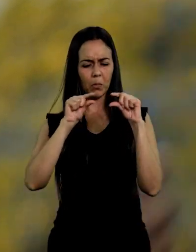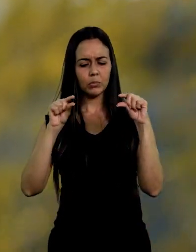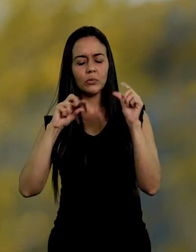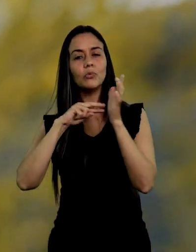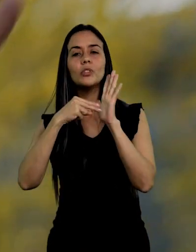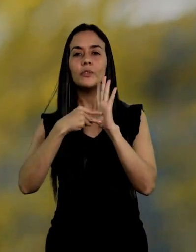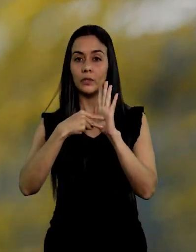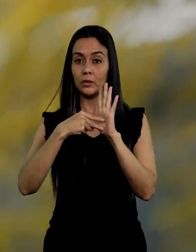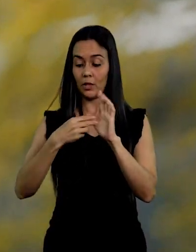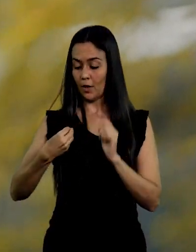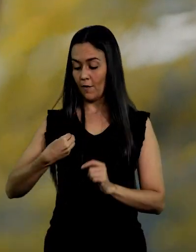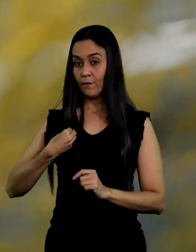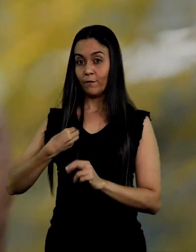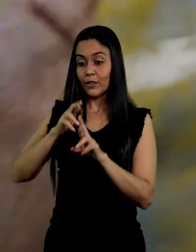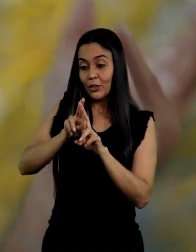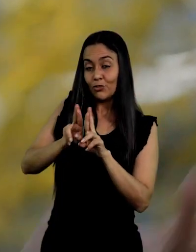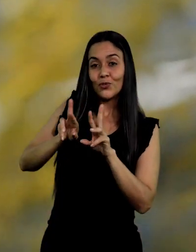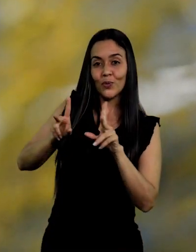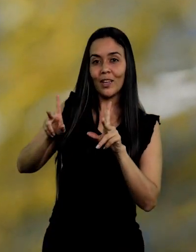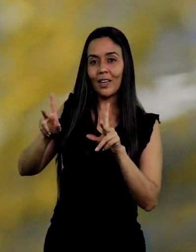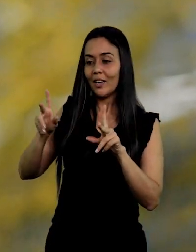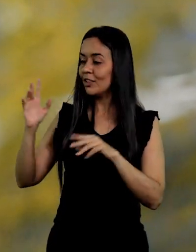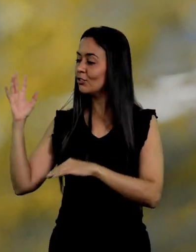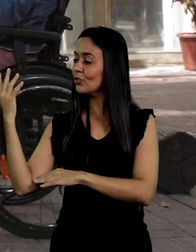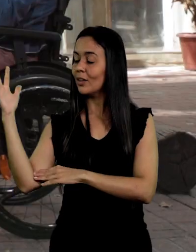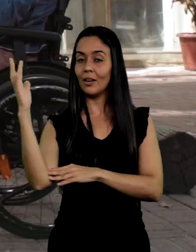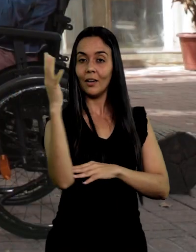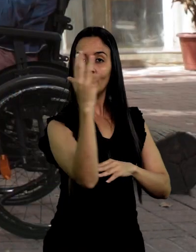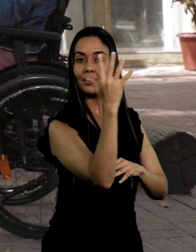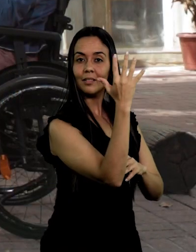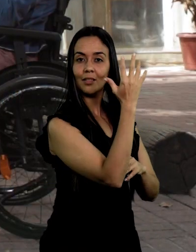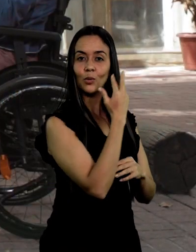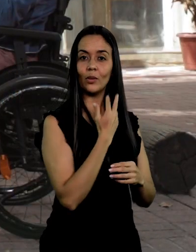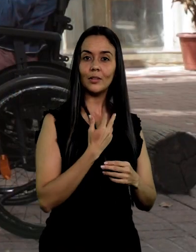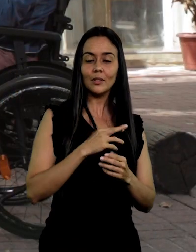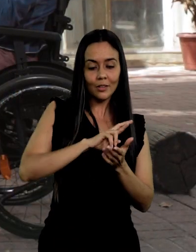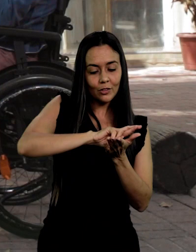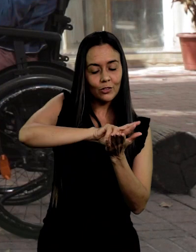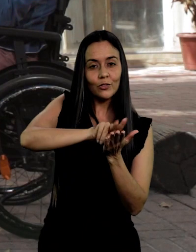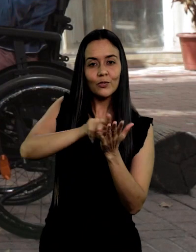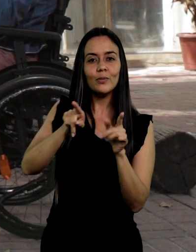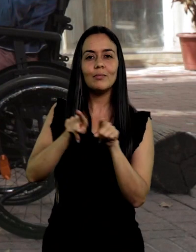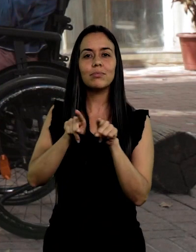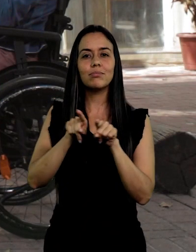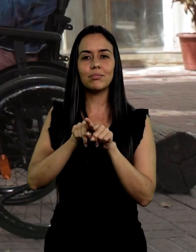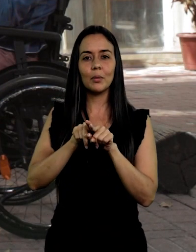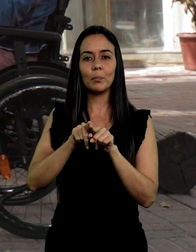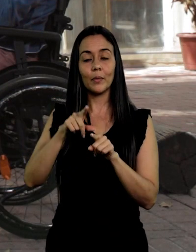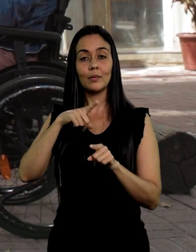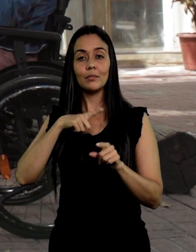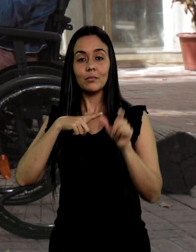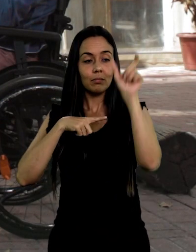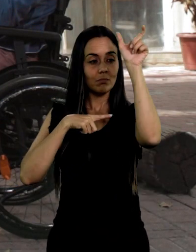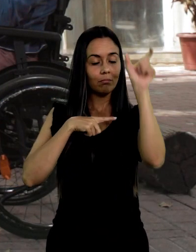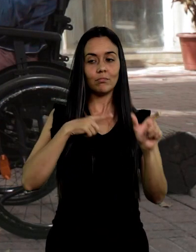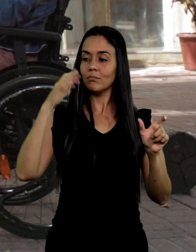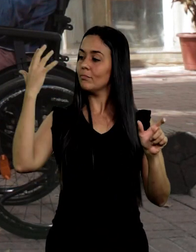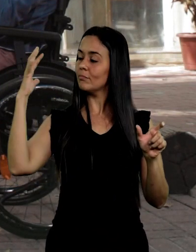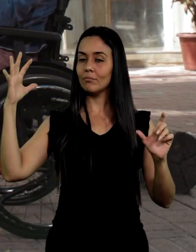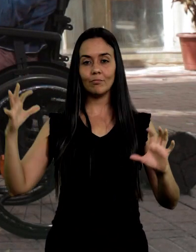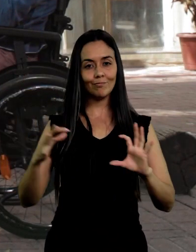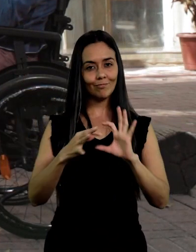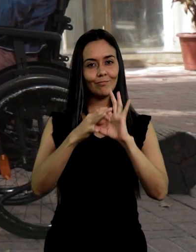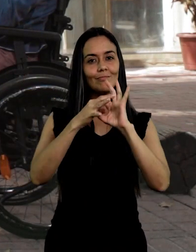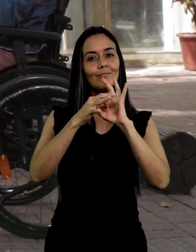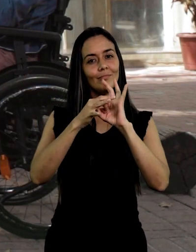que é assim que a natureza se tece, que a realidade se dá, o que ela diz é justamente isso, essa possibilidade da gente se relacionar